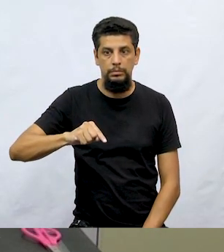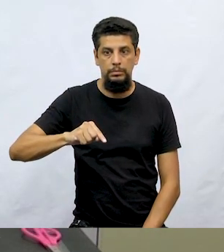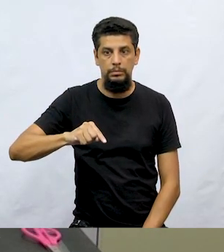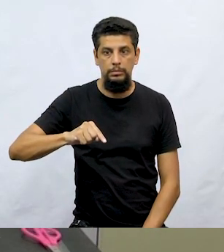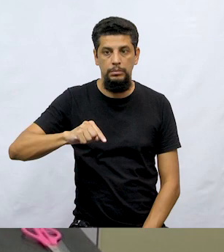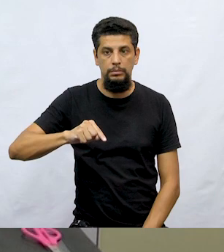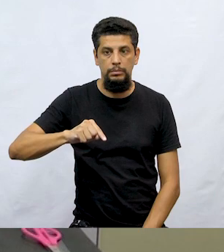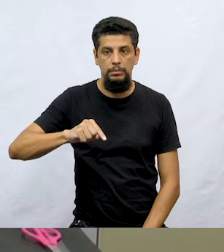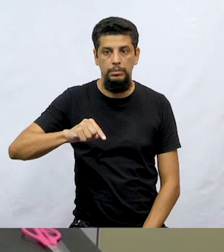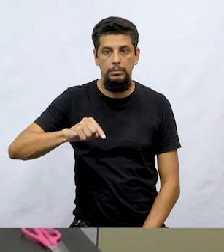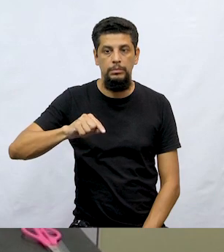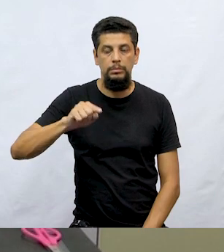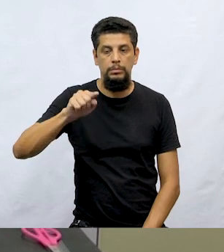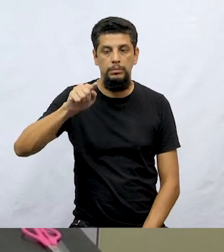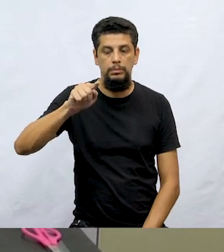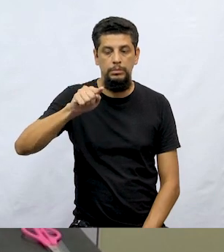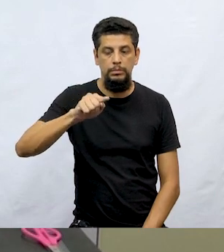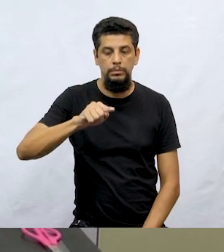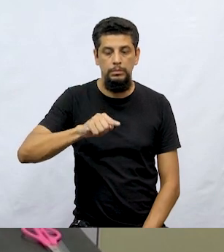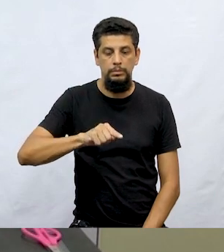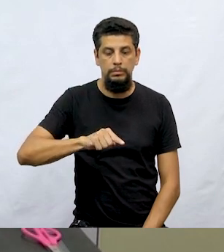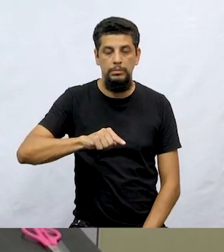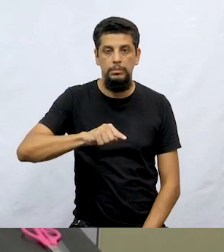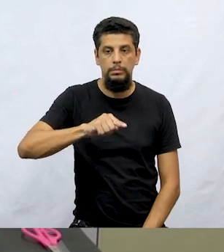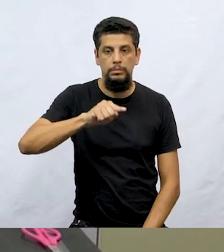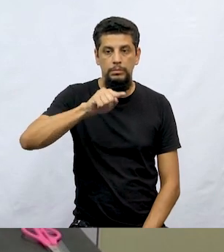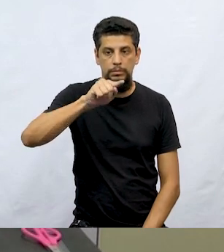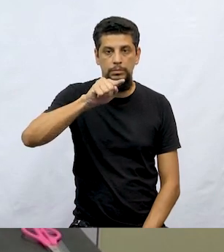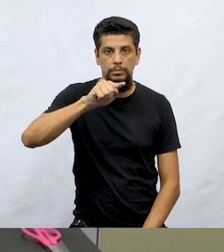Desce para o outro lado. E sobe.